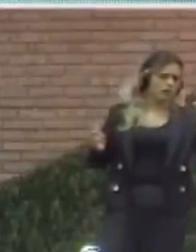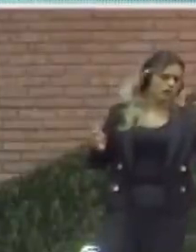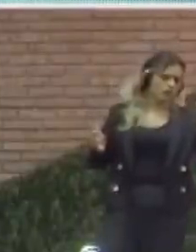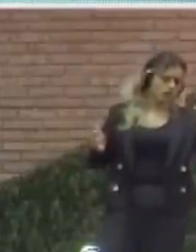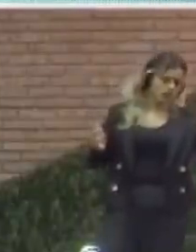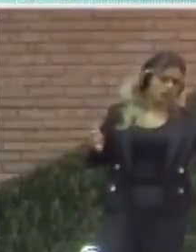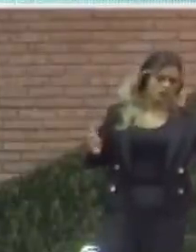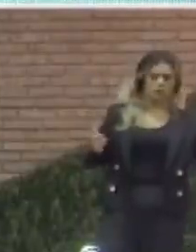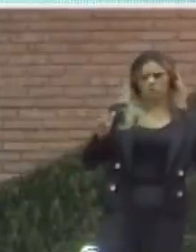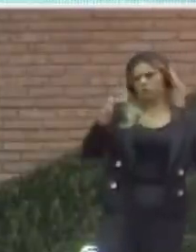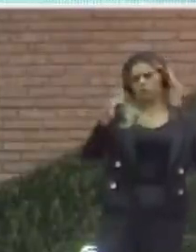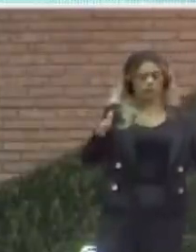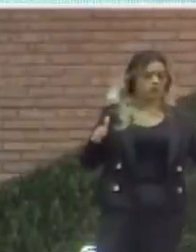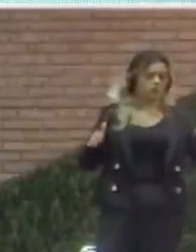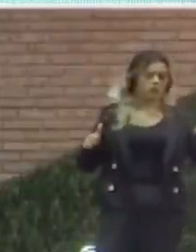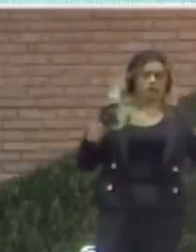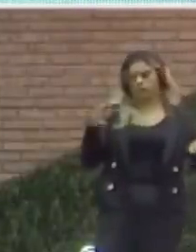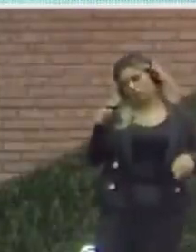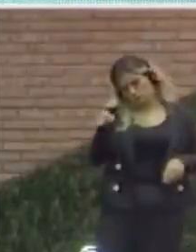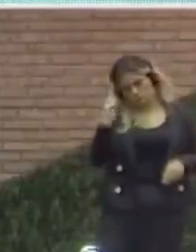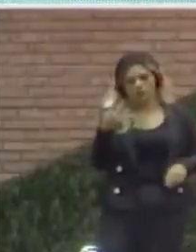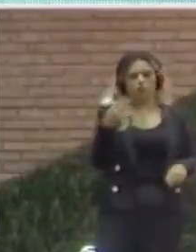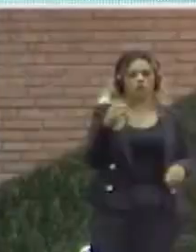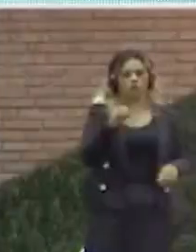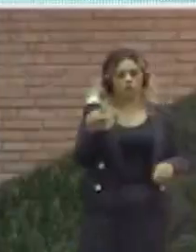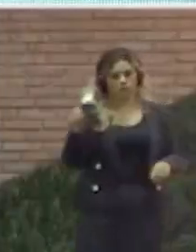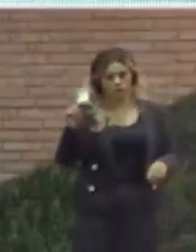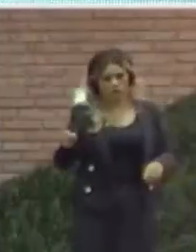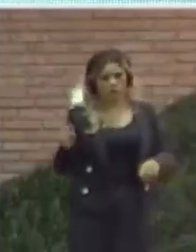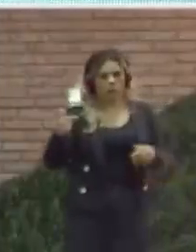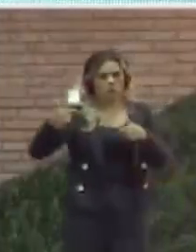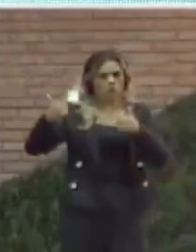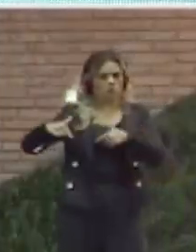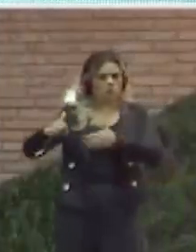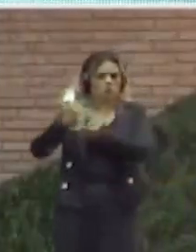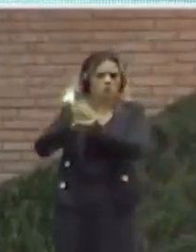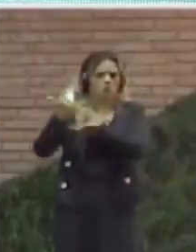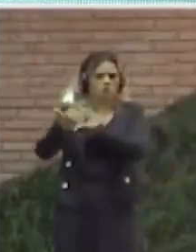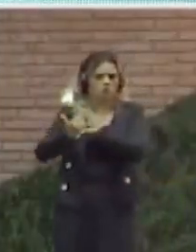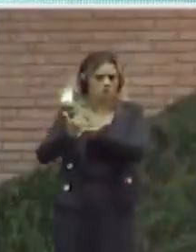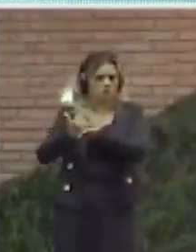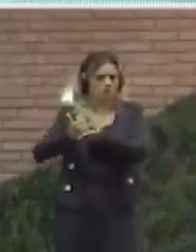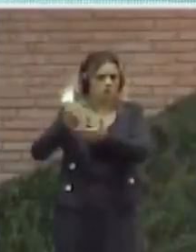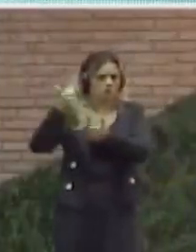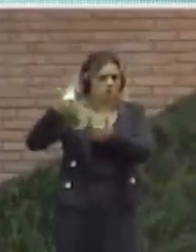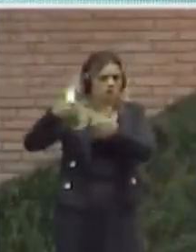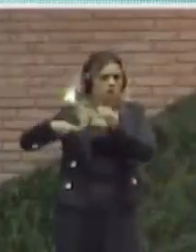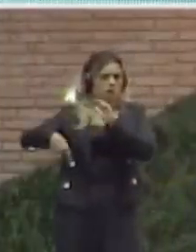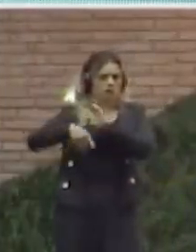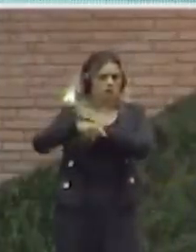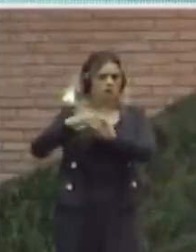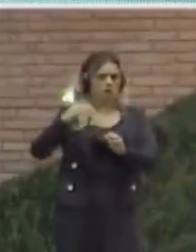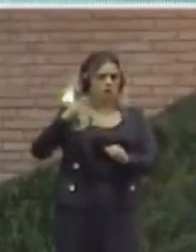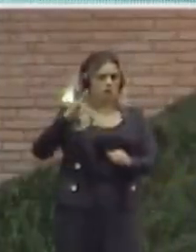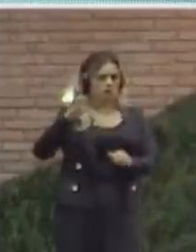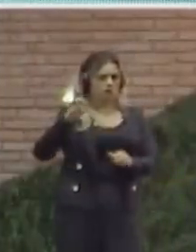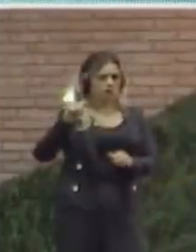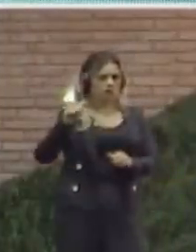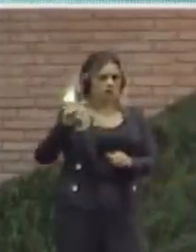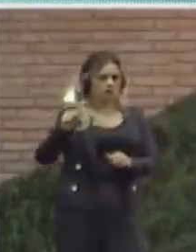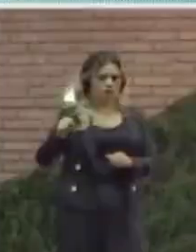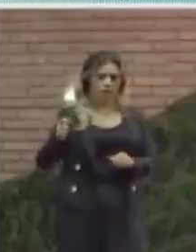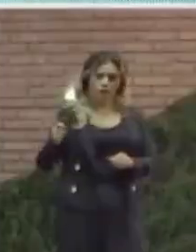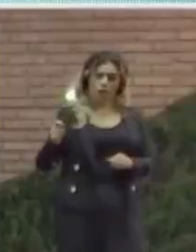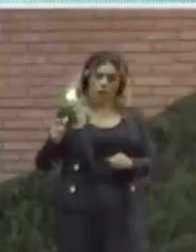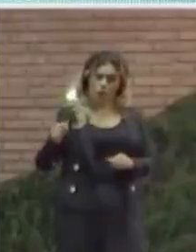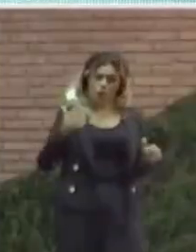400.000 estão com atividade regular no CREA, no Conselho Regional de Engenharia. São